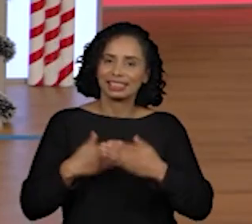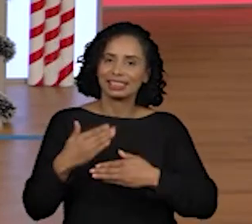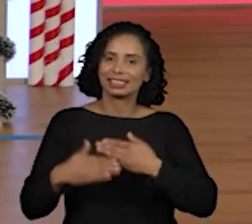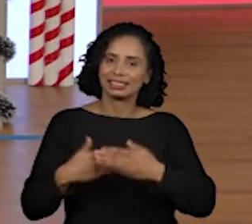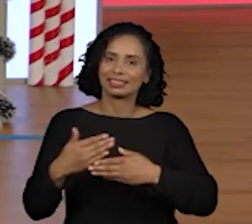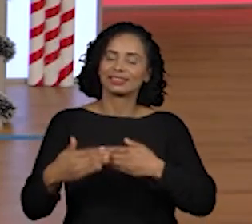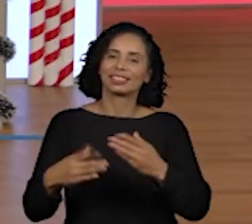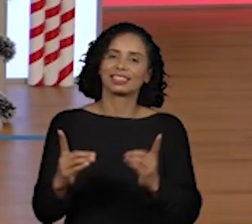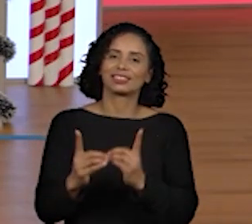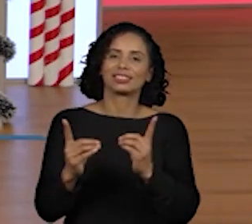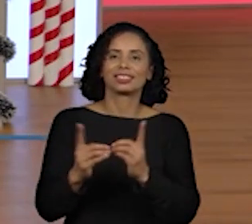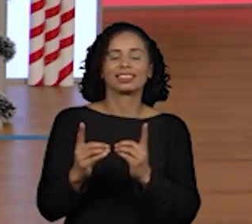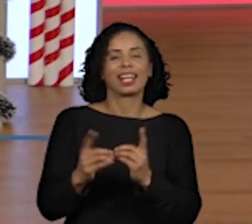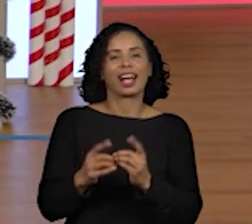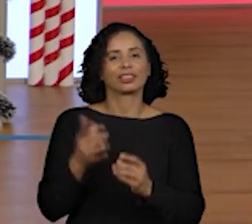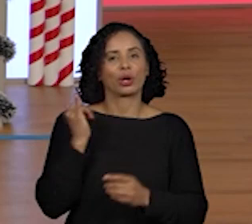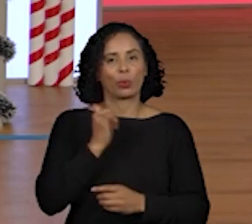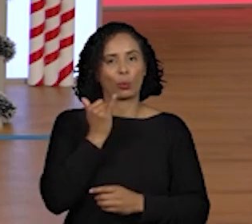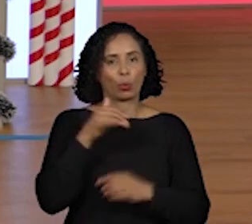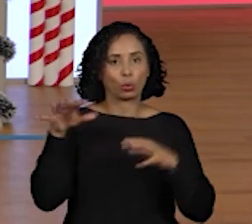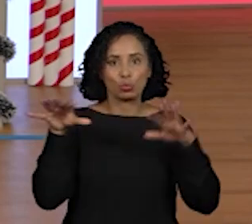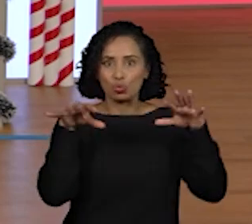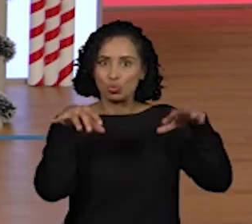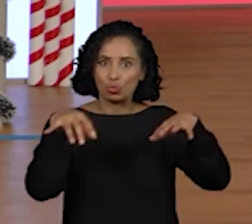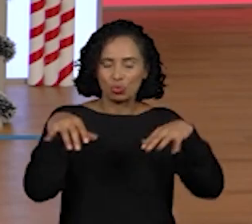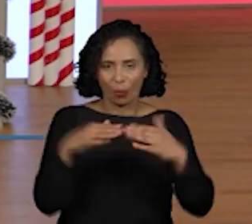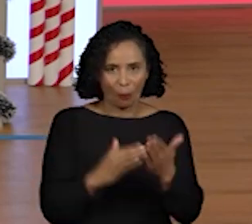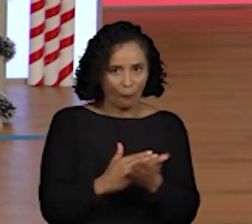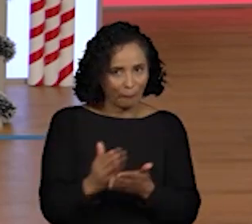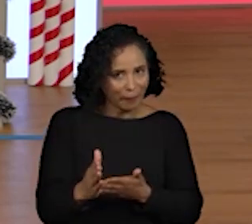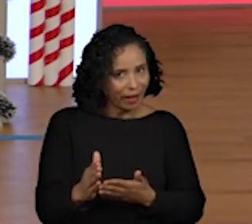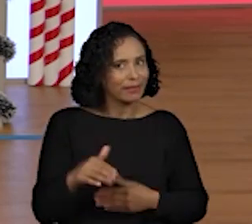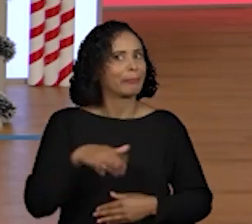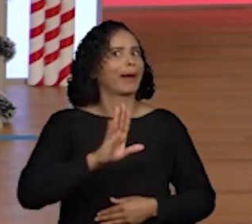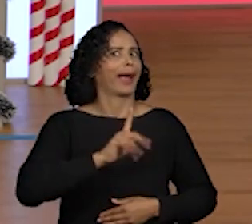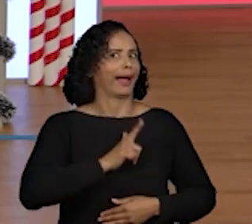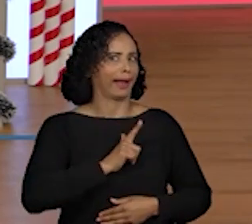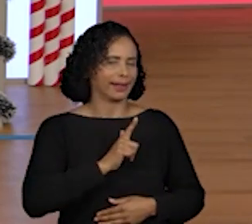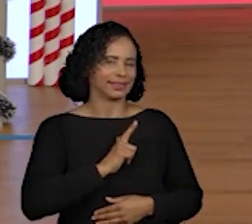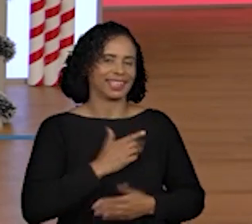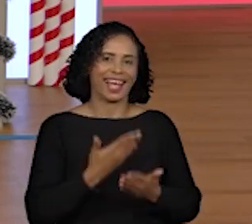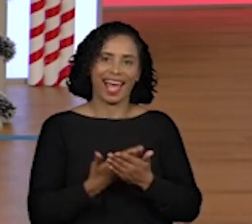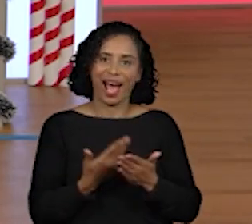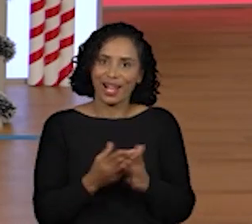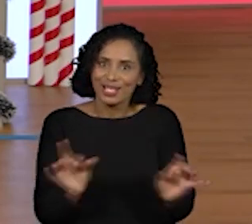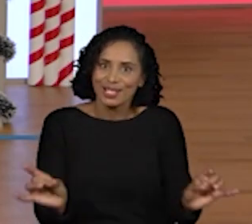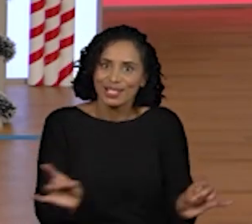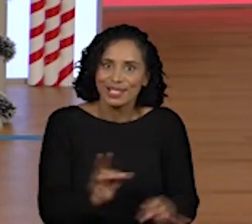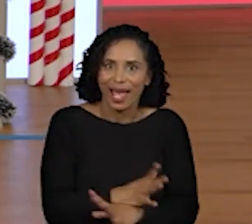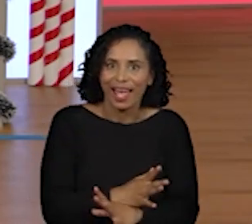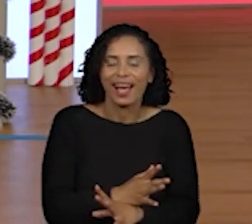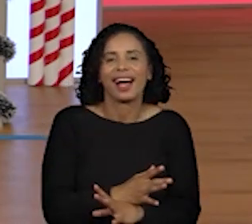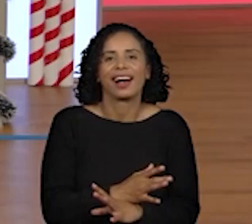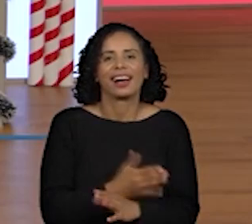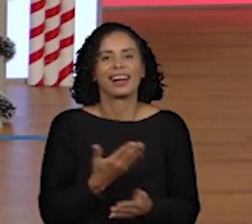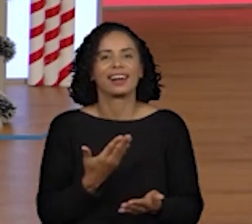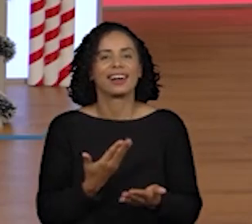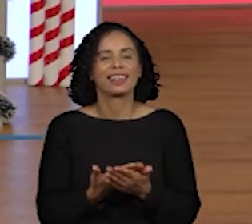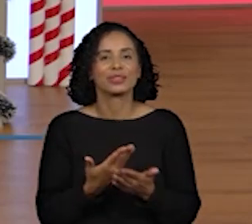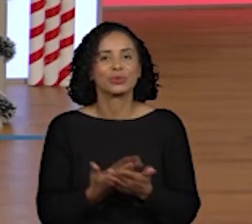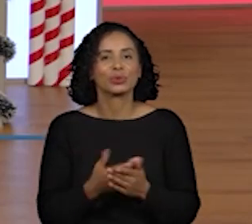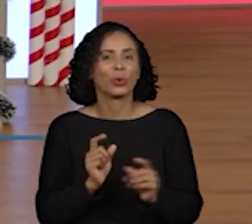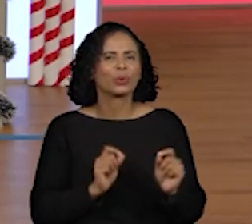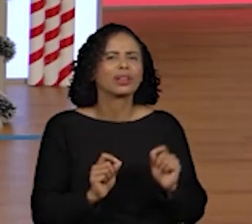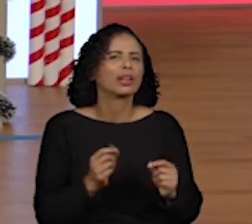de assombração está apenas começando. Tem mais. A aula se encerra. E o que fizemos e